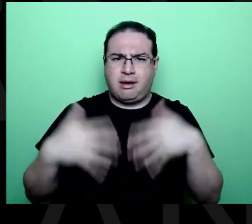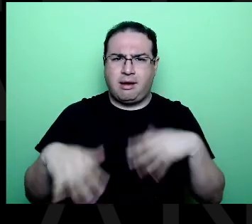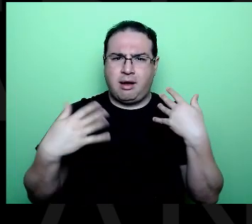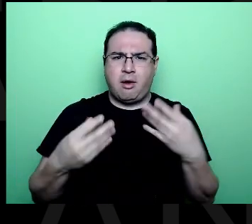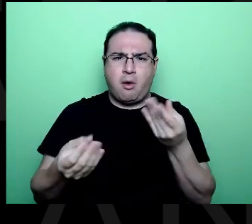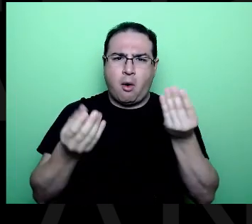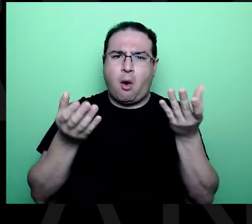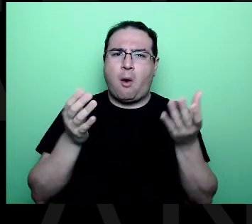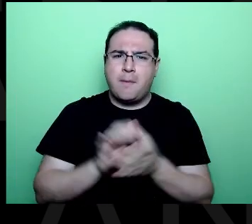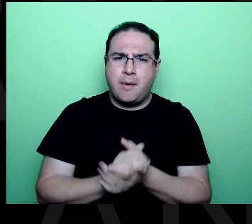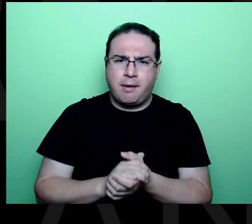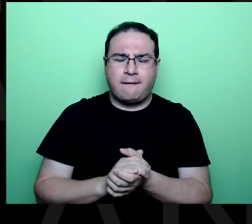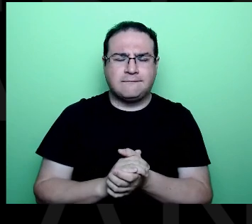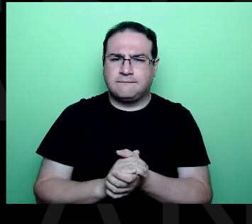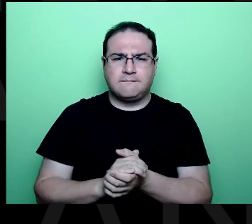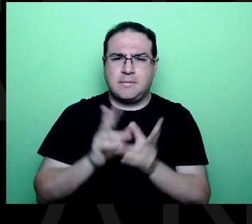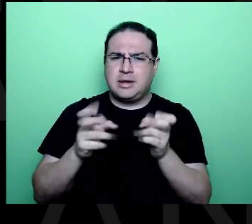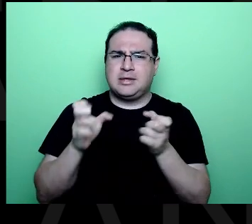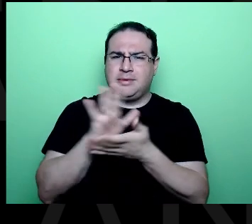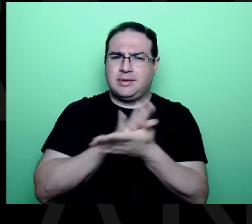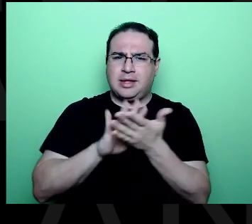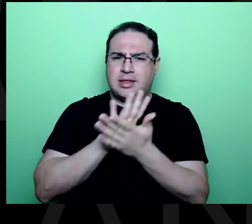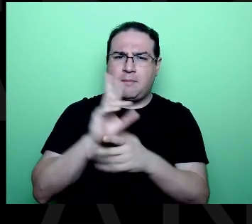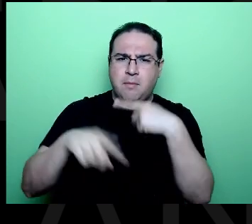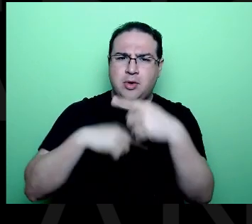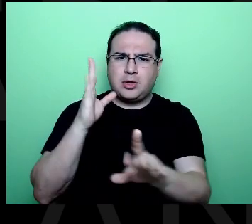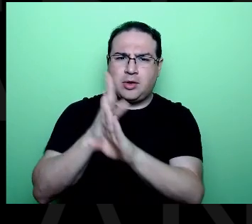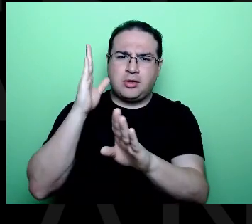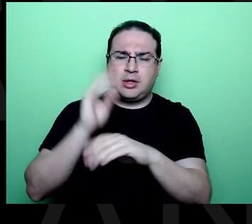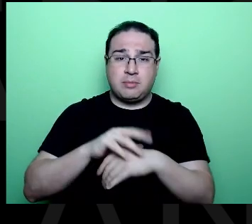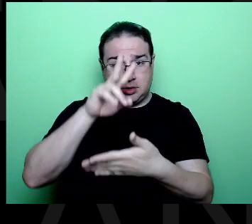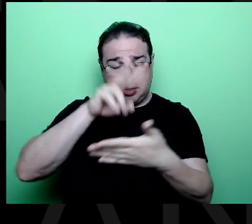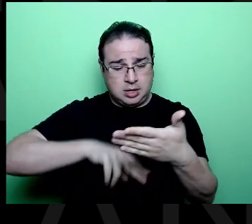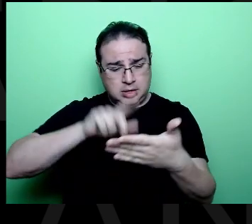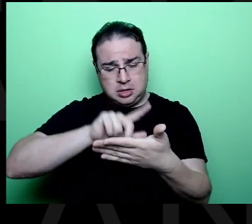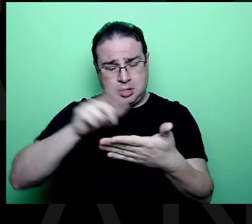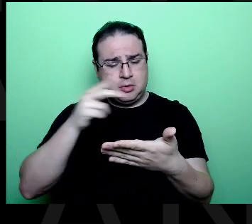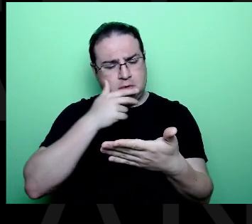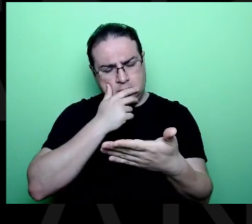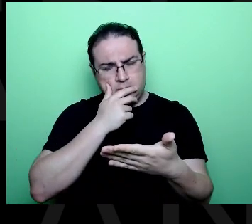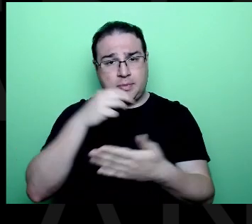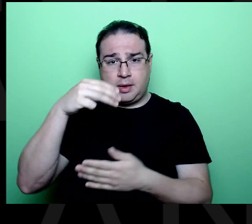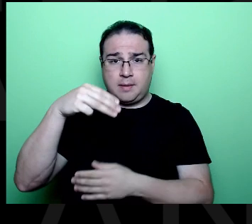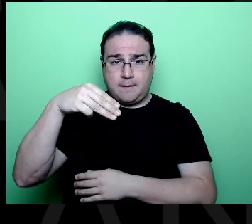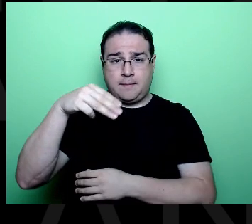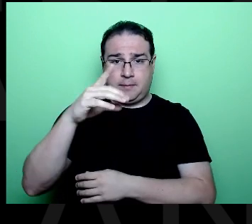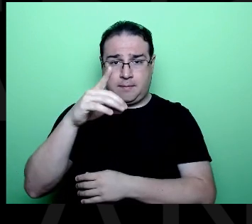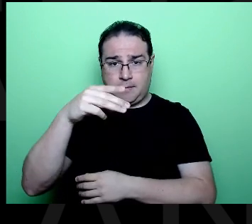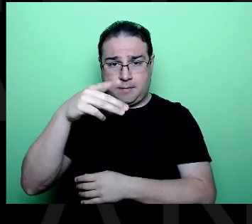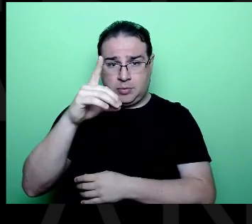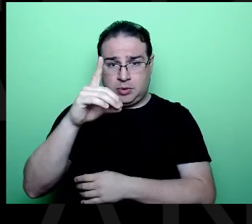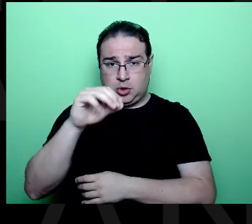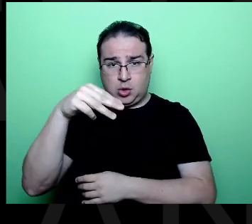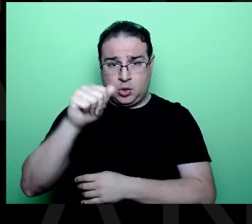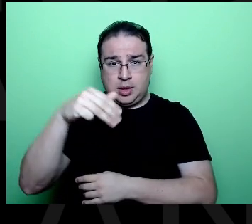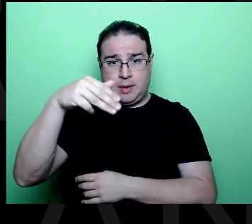história fantástica, né? Fantástica. Aí eu, lendo as reportagens, eu falei assim, olha,